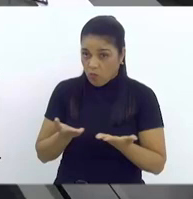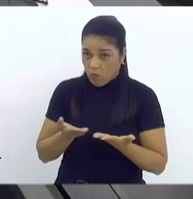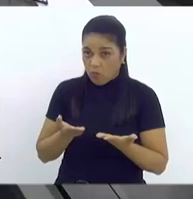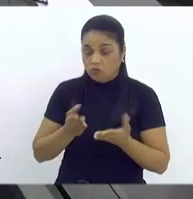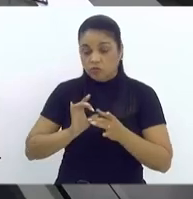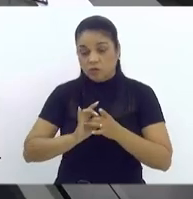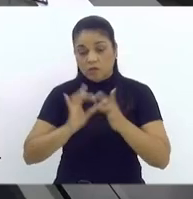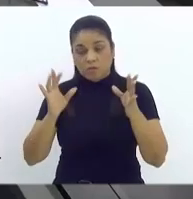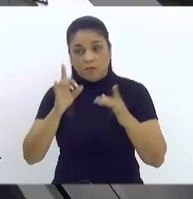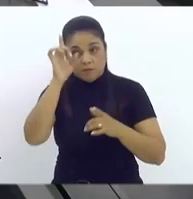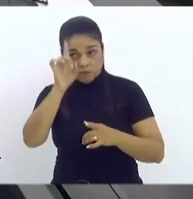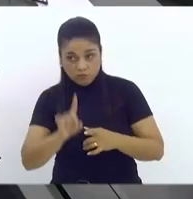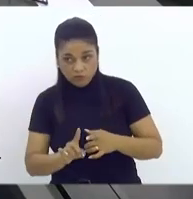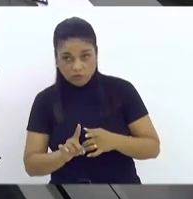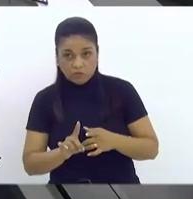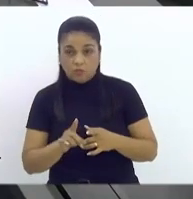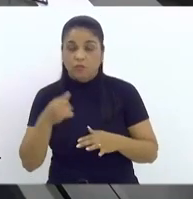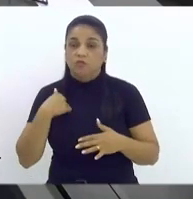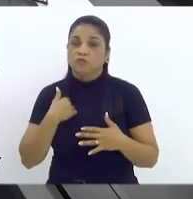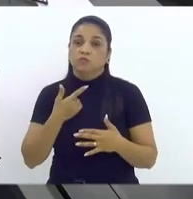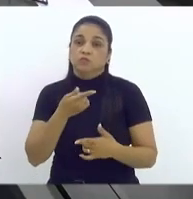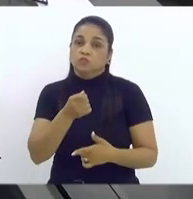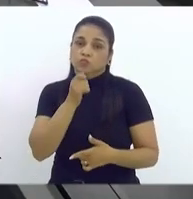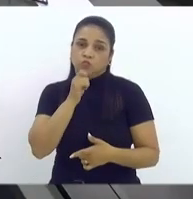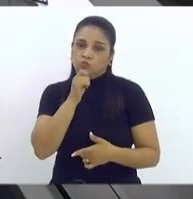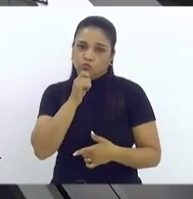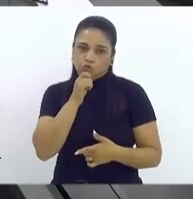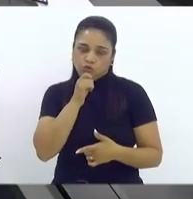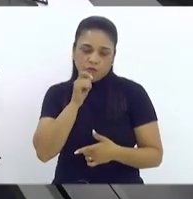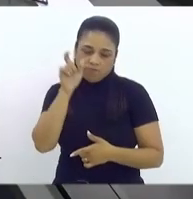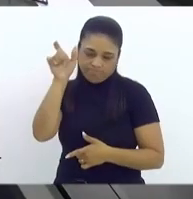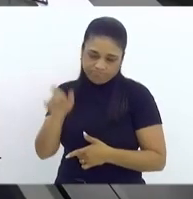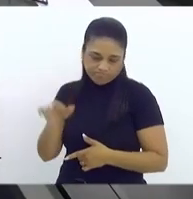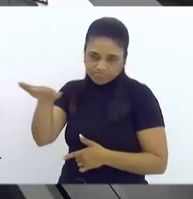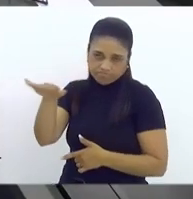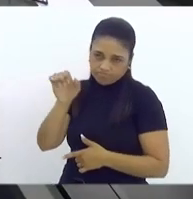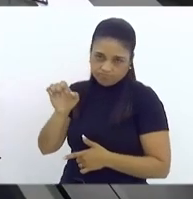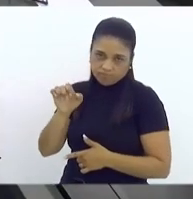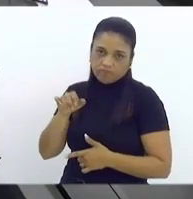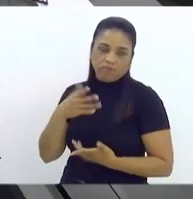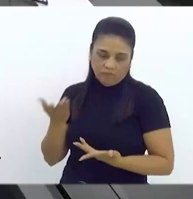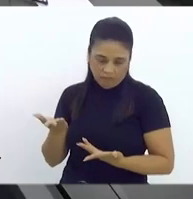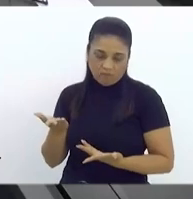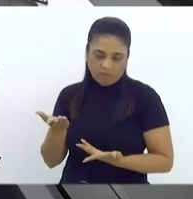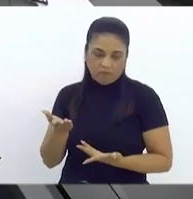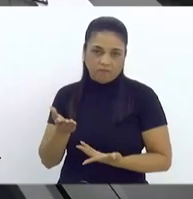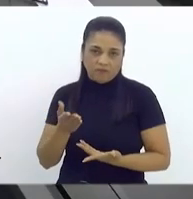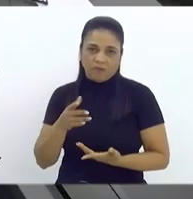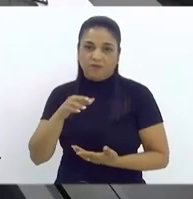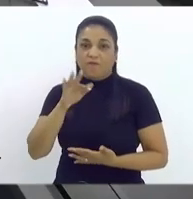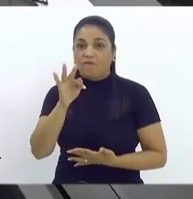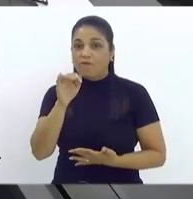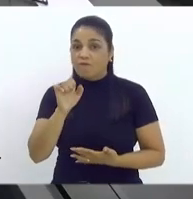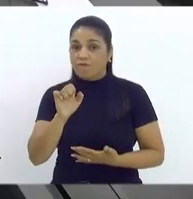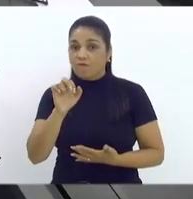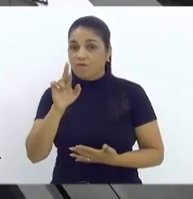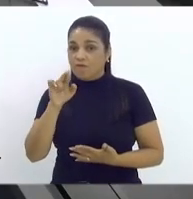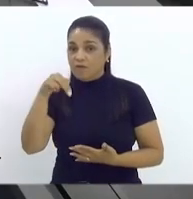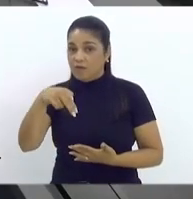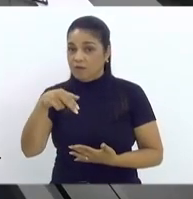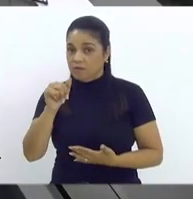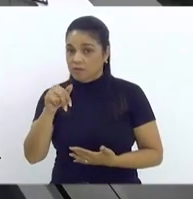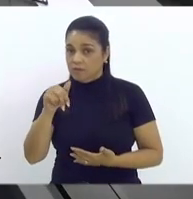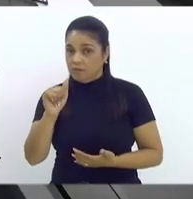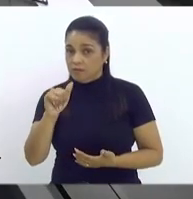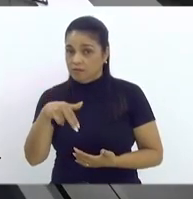início dos trabalhos, não estava relacionada a diretora de relações institucionais. Então, nesse sentido, vou consignar